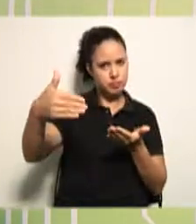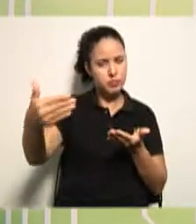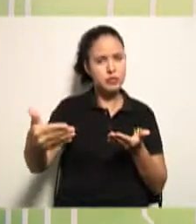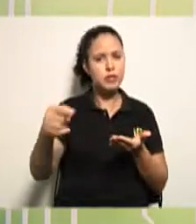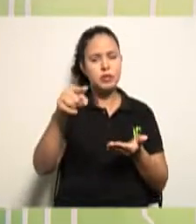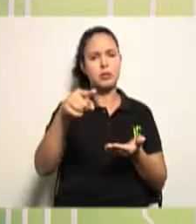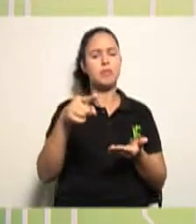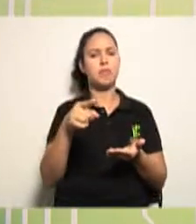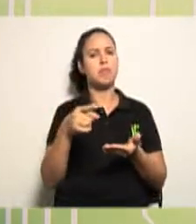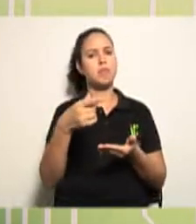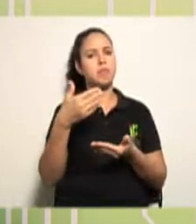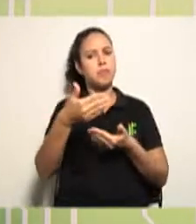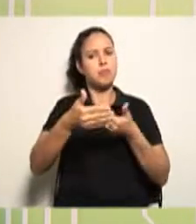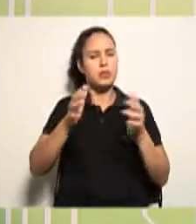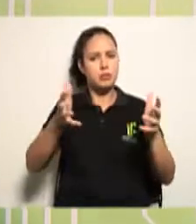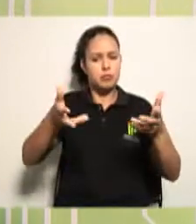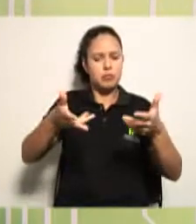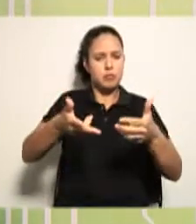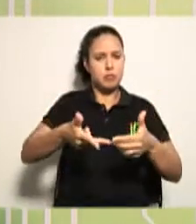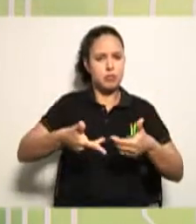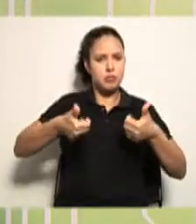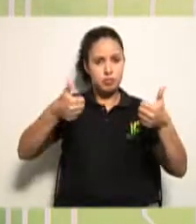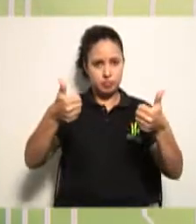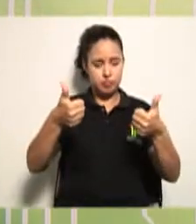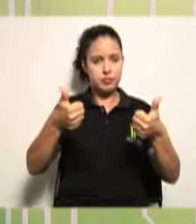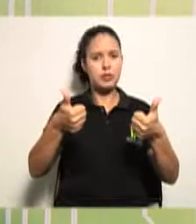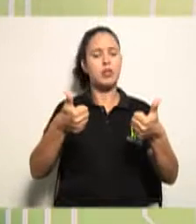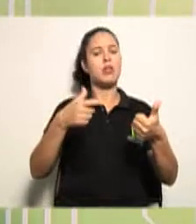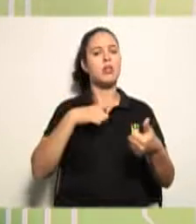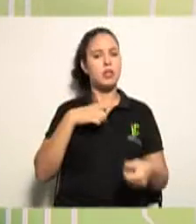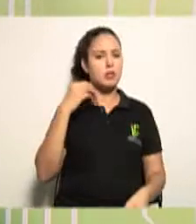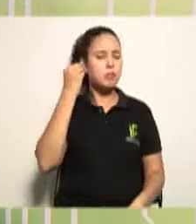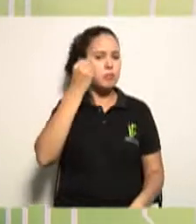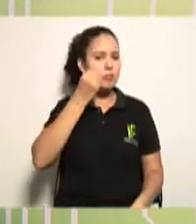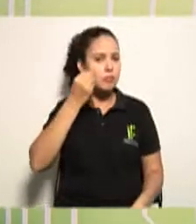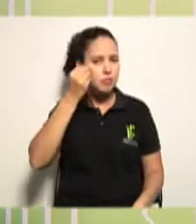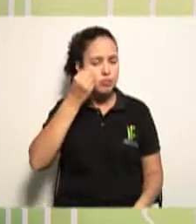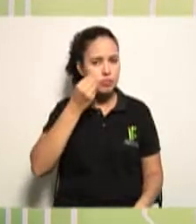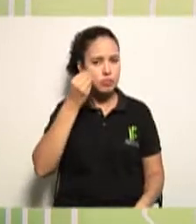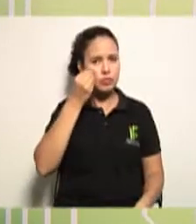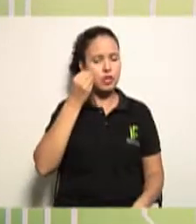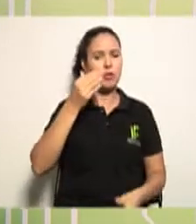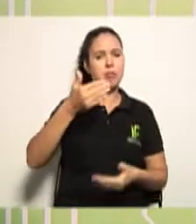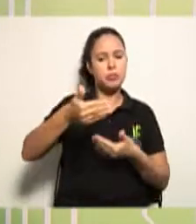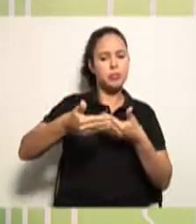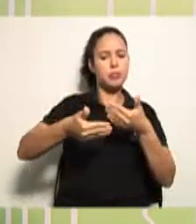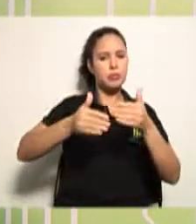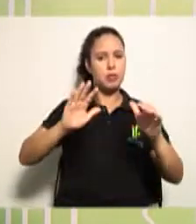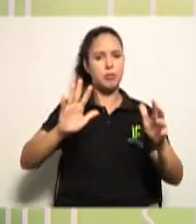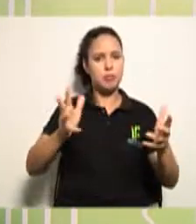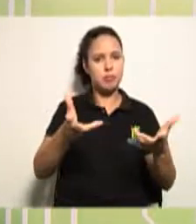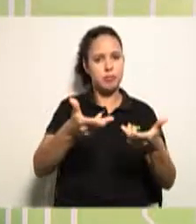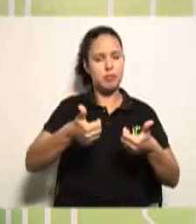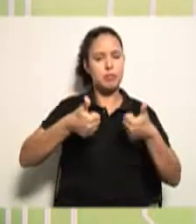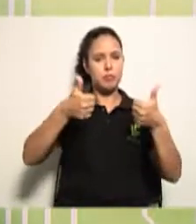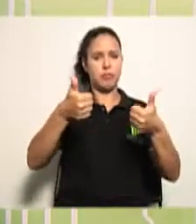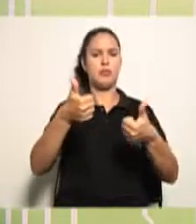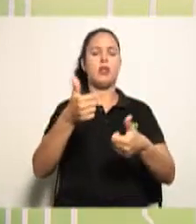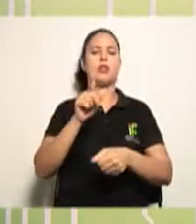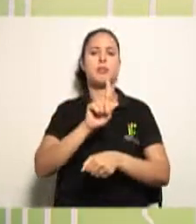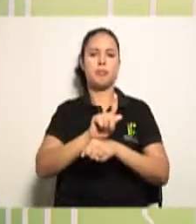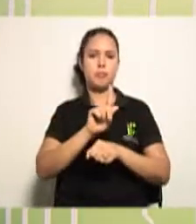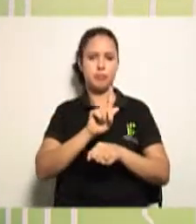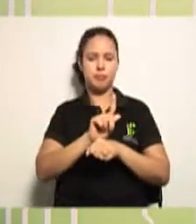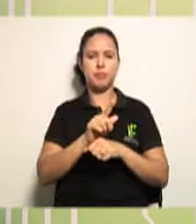sendo aperfeiçoado com o tempo. A gente vai tendo experiências e nós vamos melhorando a nossa gestão. Então aí